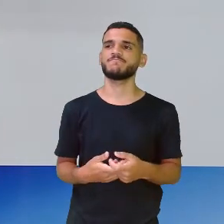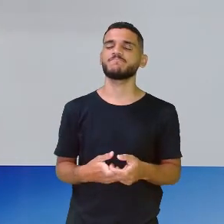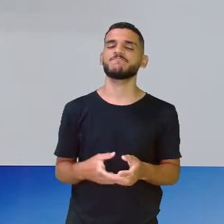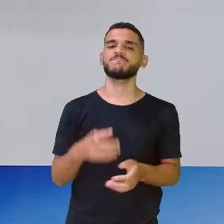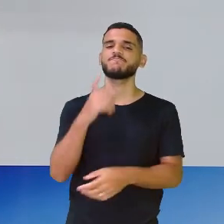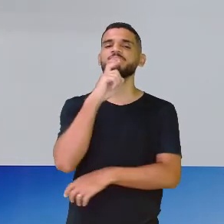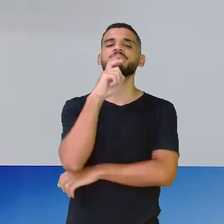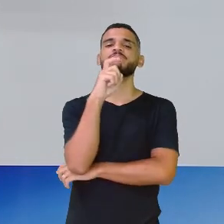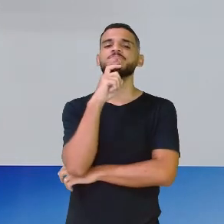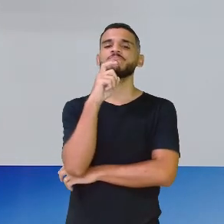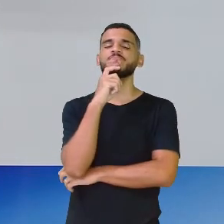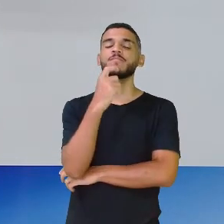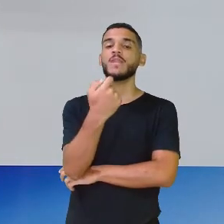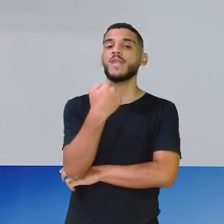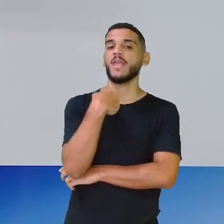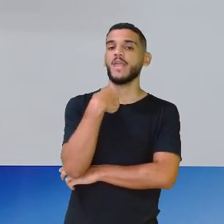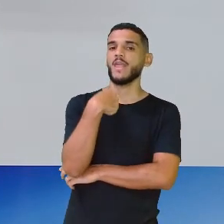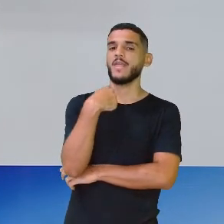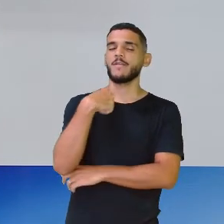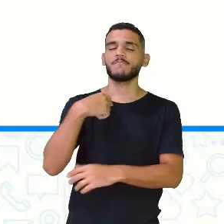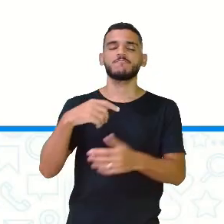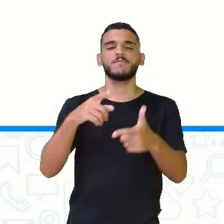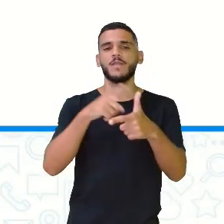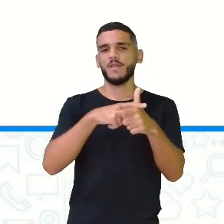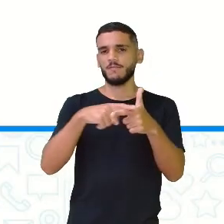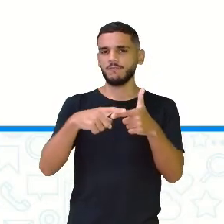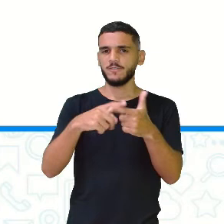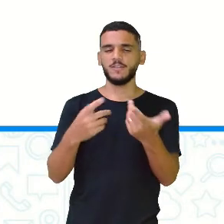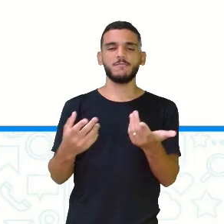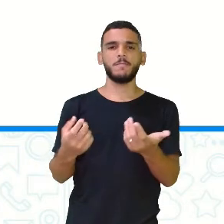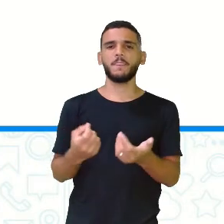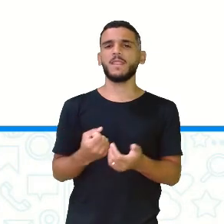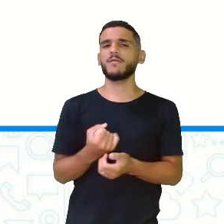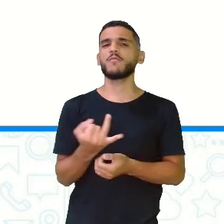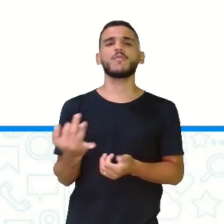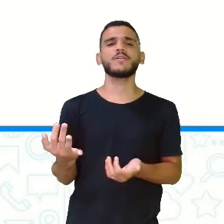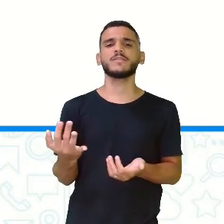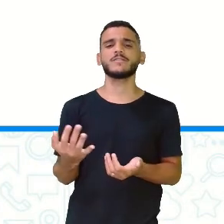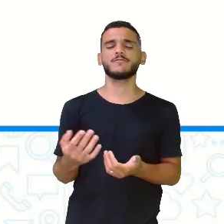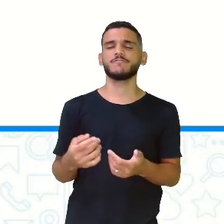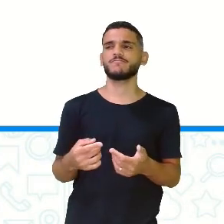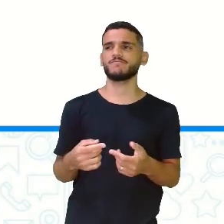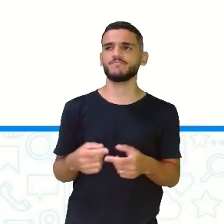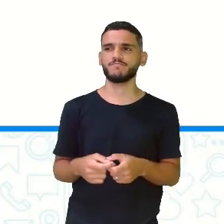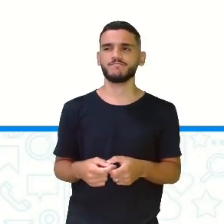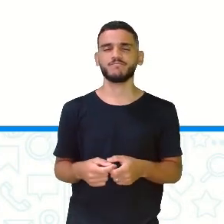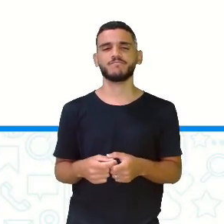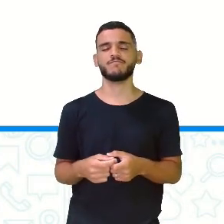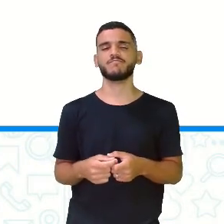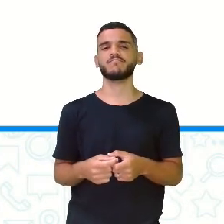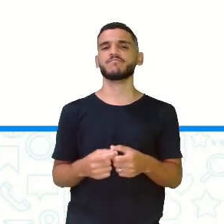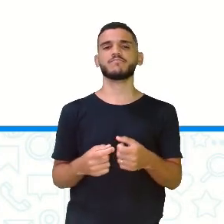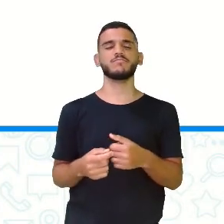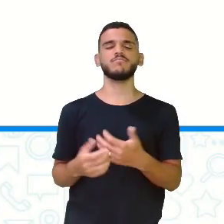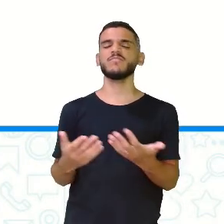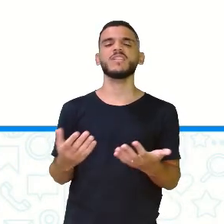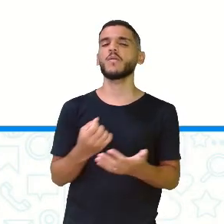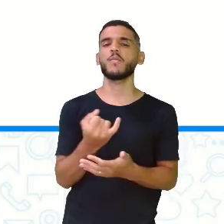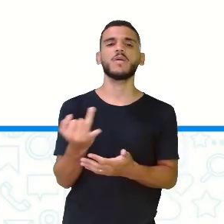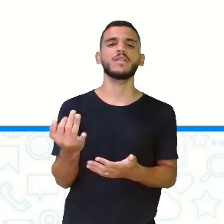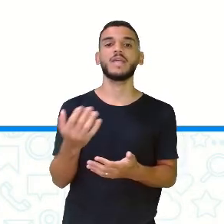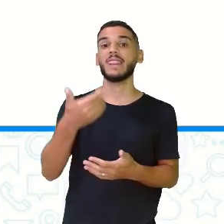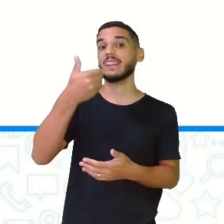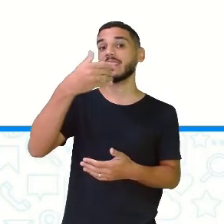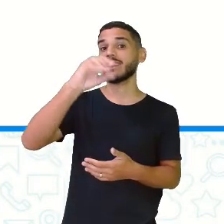Eu dividi em quantas partes? 1, 2, 3, 4, 5, 6, 7, 8,